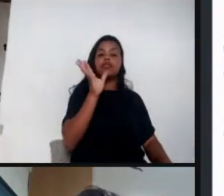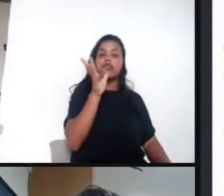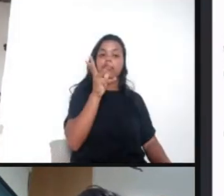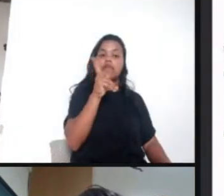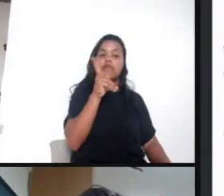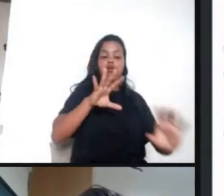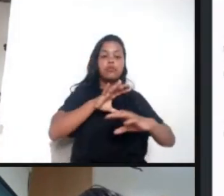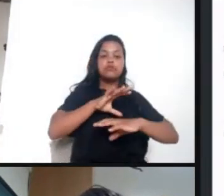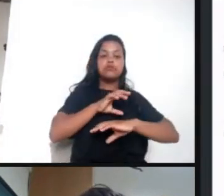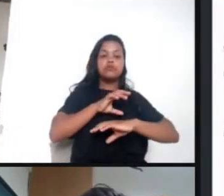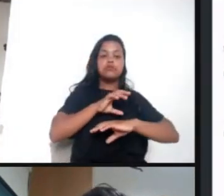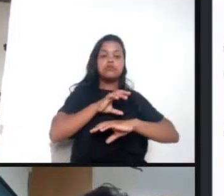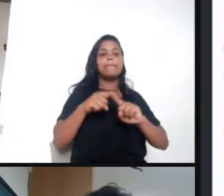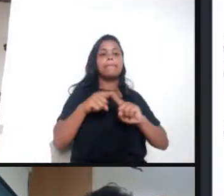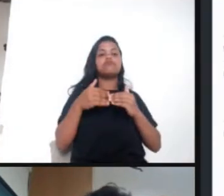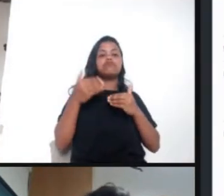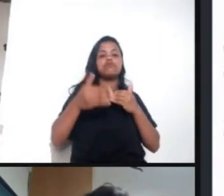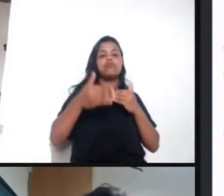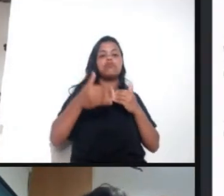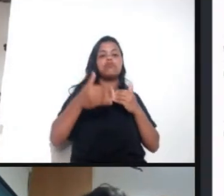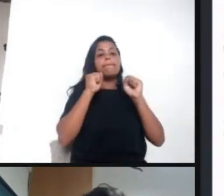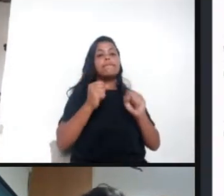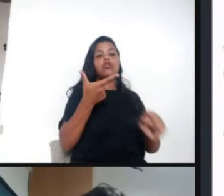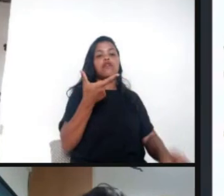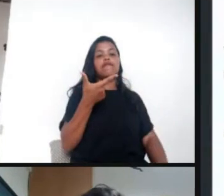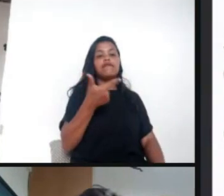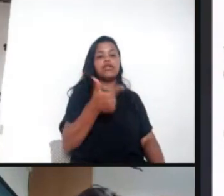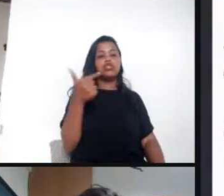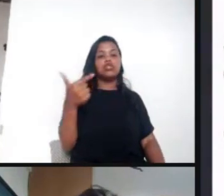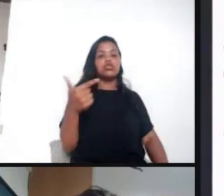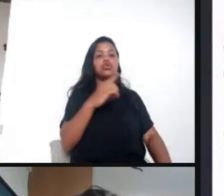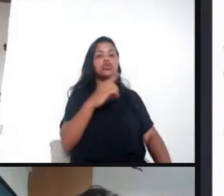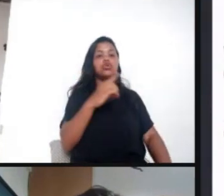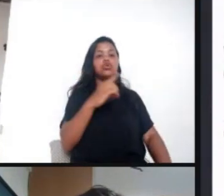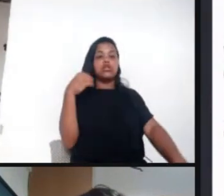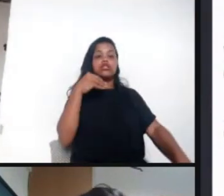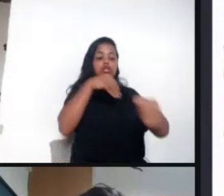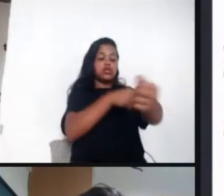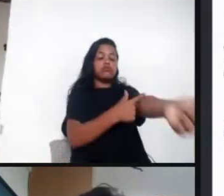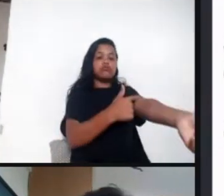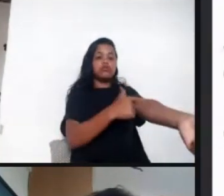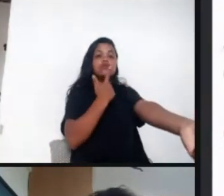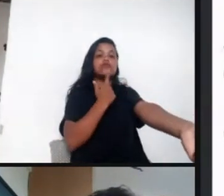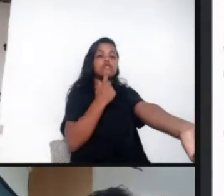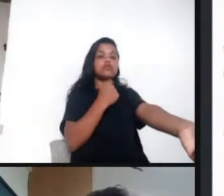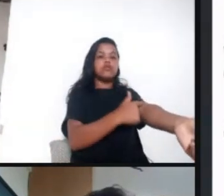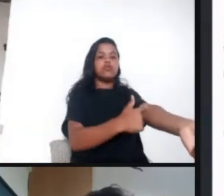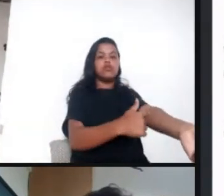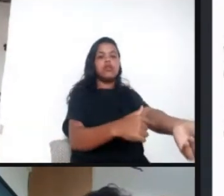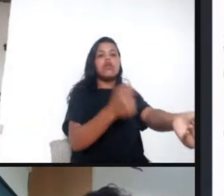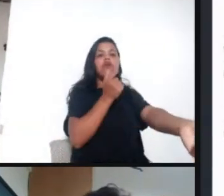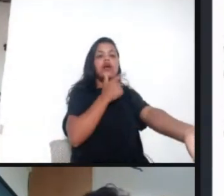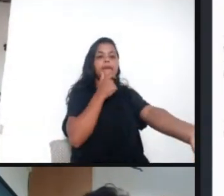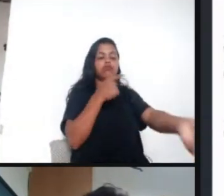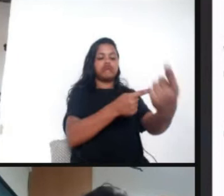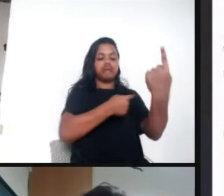durar até 22 dias no sangue a hidroxicloroquina. Então, isso justificaria, como eu digo mais uma vez, a utilização de